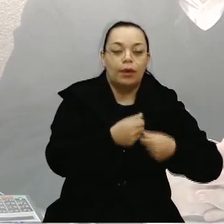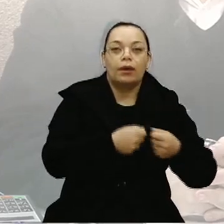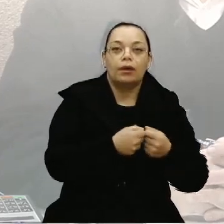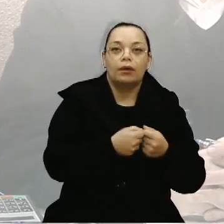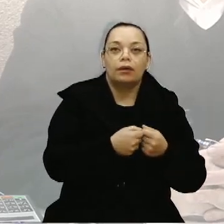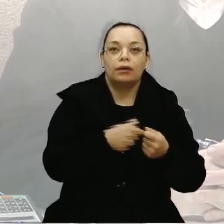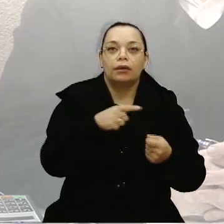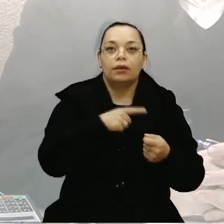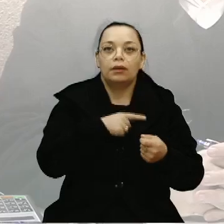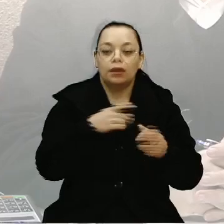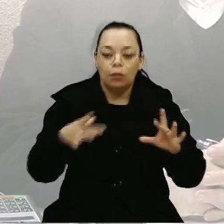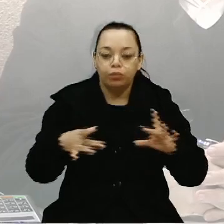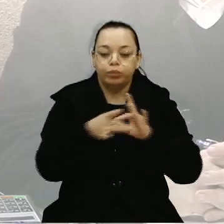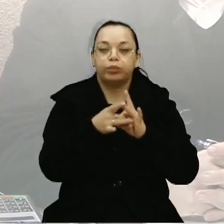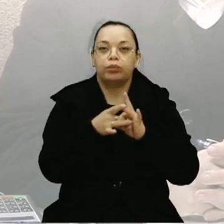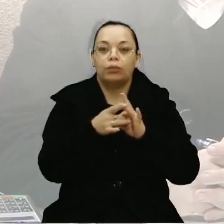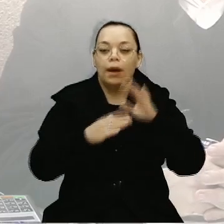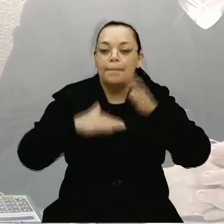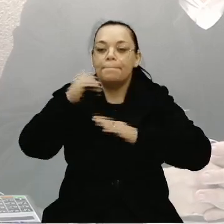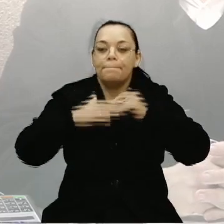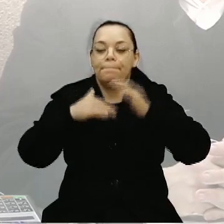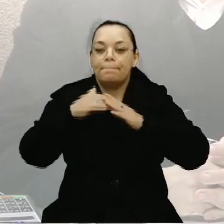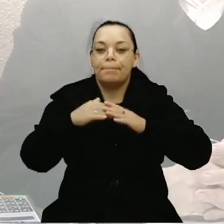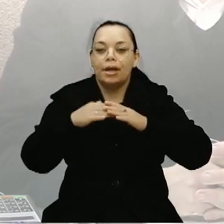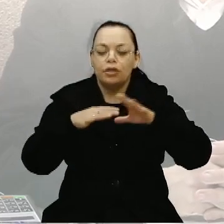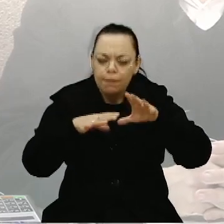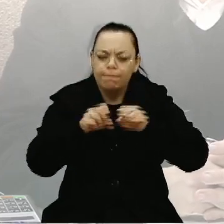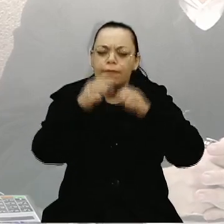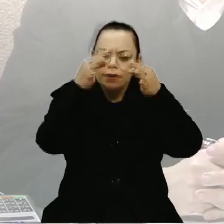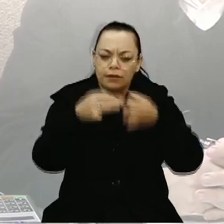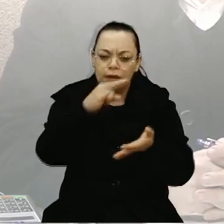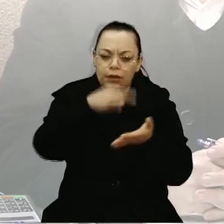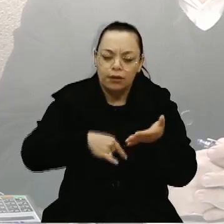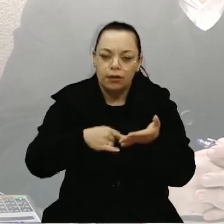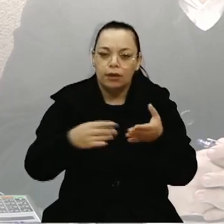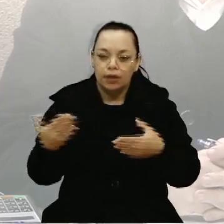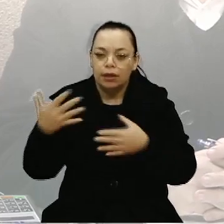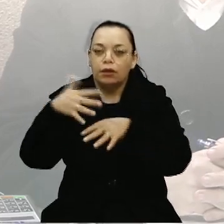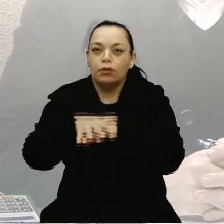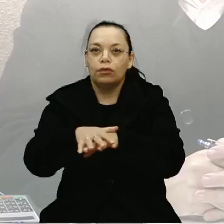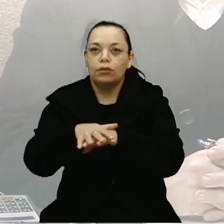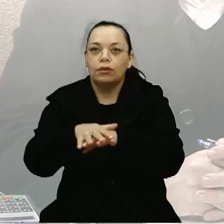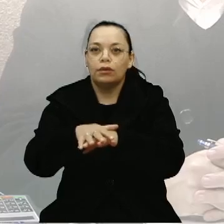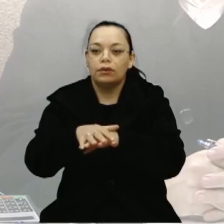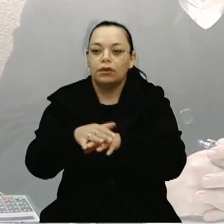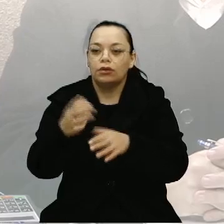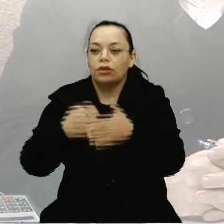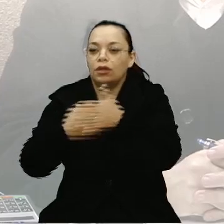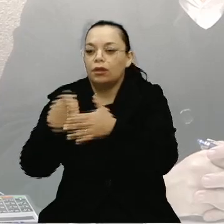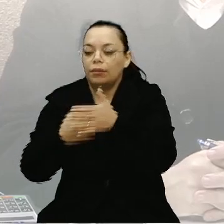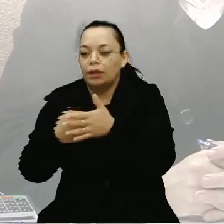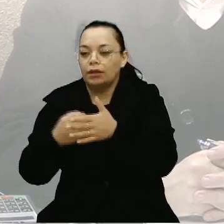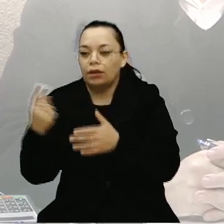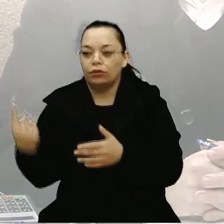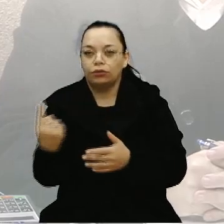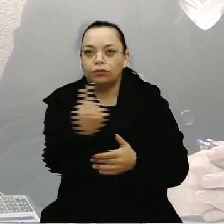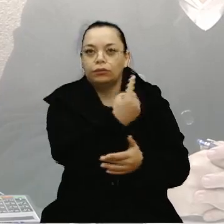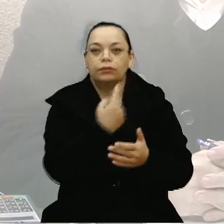que consolidará as práticas de formalização, capacitação e inclusão de microempreendedores